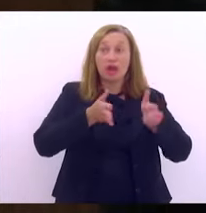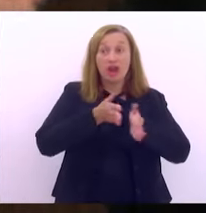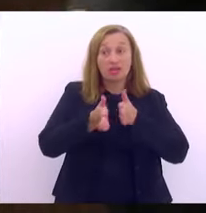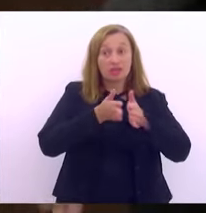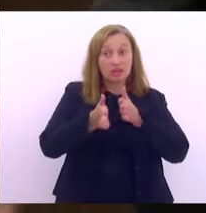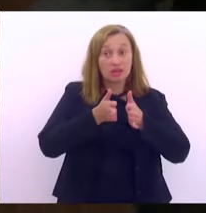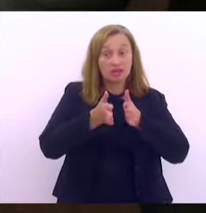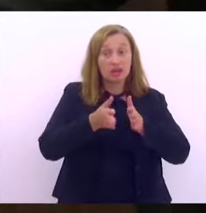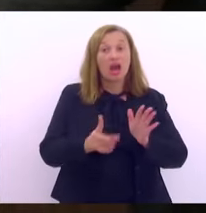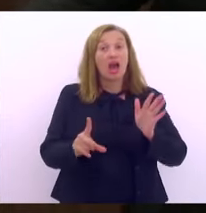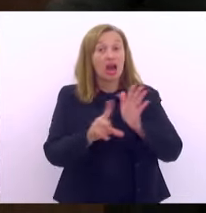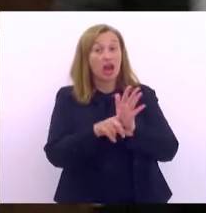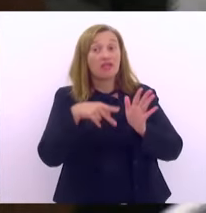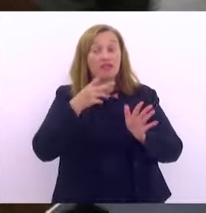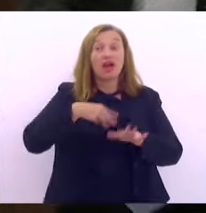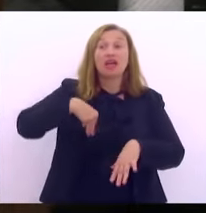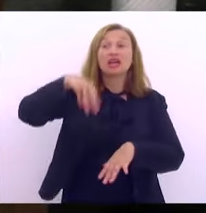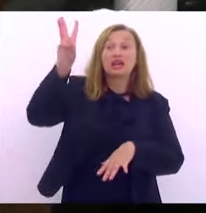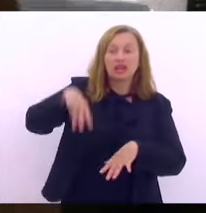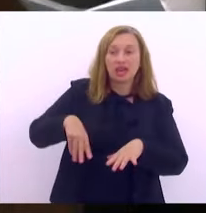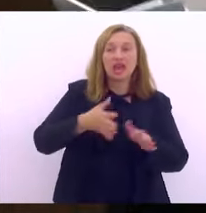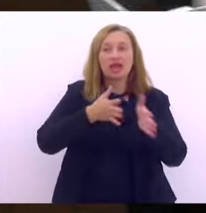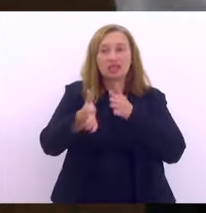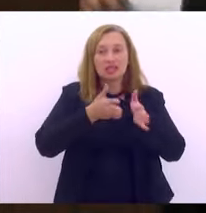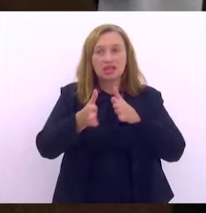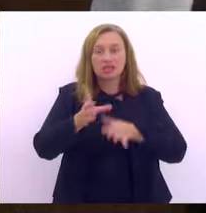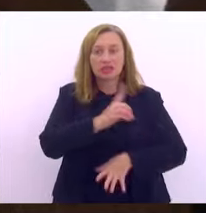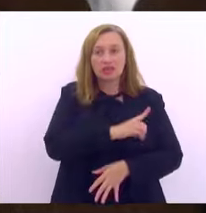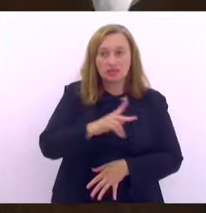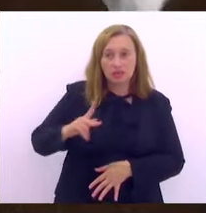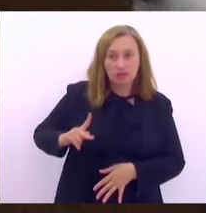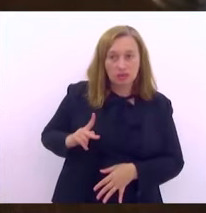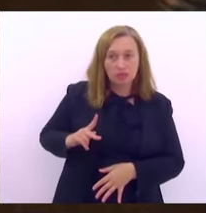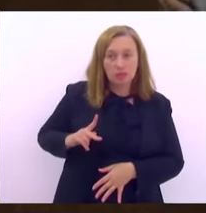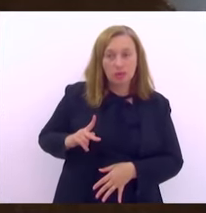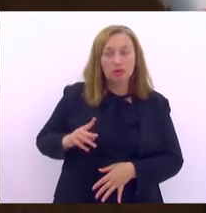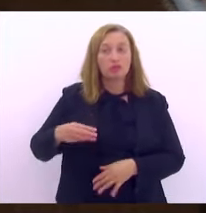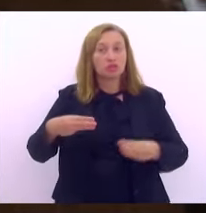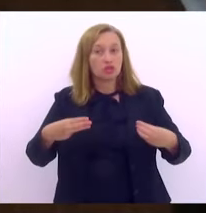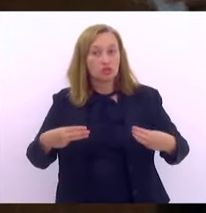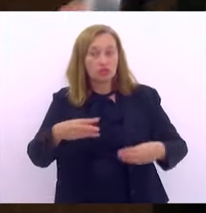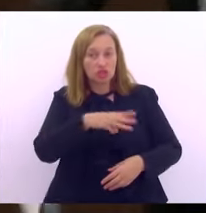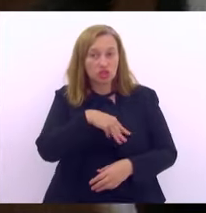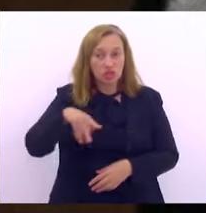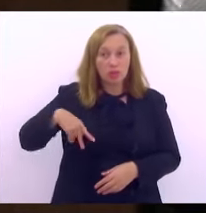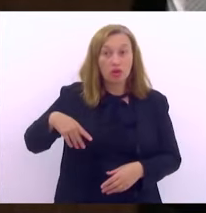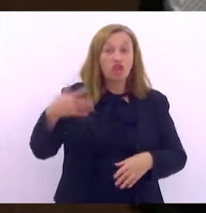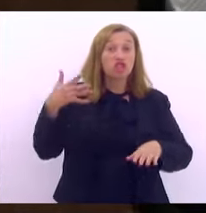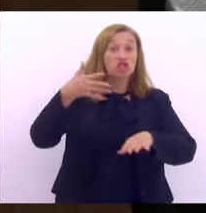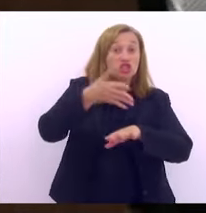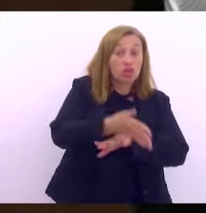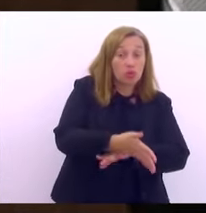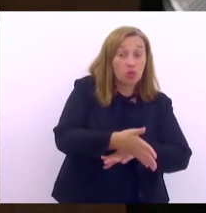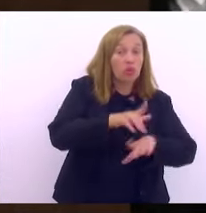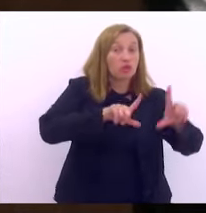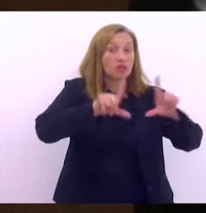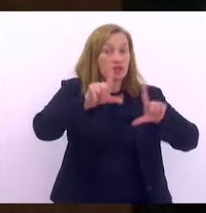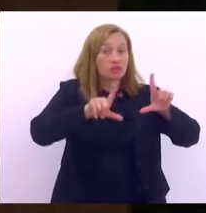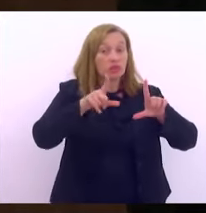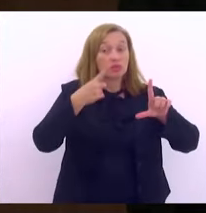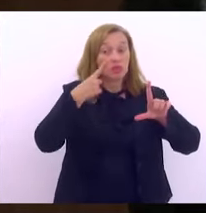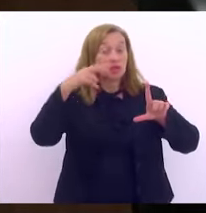A lei diz que quem tem acesso é a Defensoria e o Ministério Público. O fato de que chegou na televisão deve ser